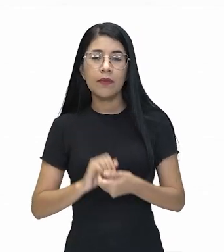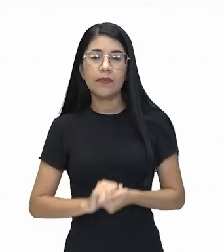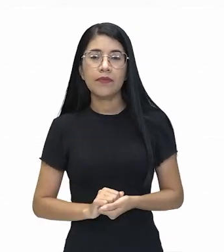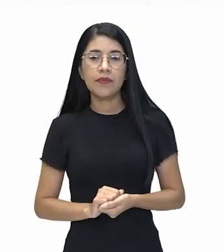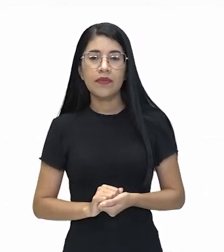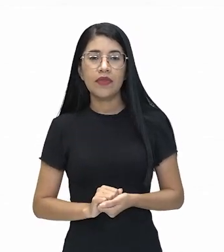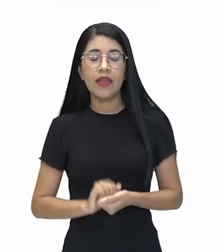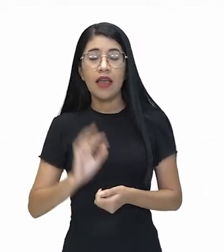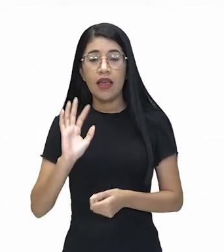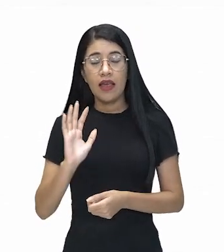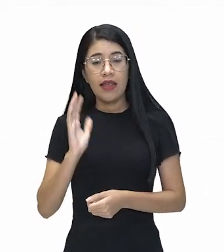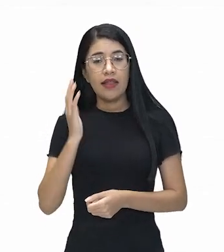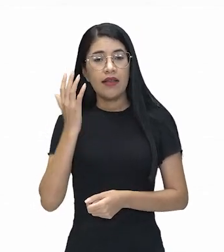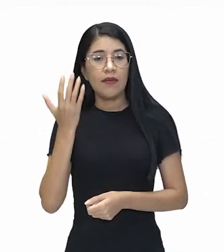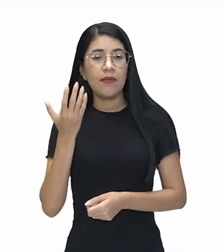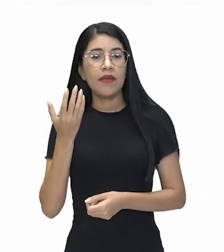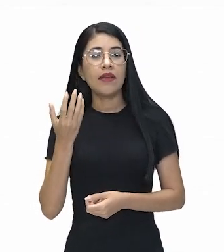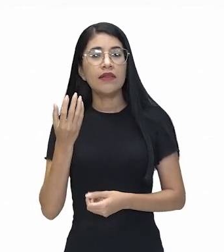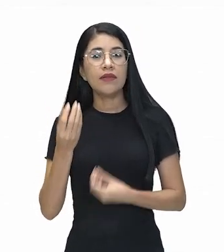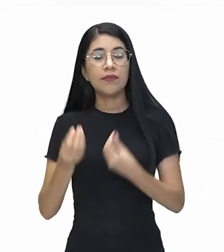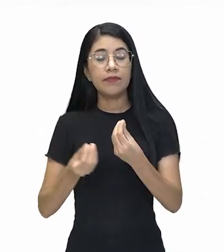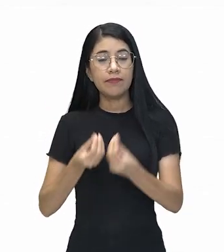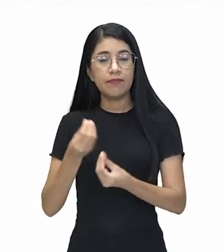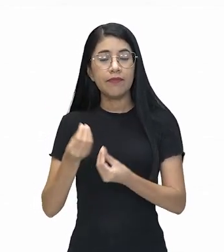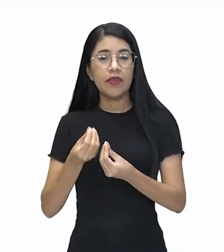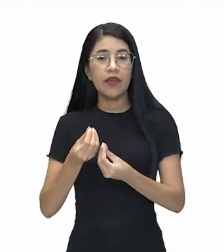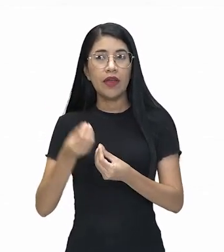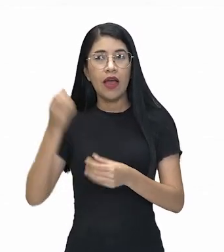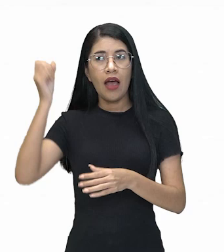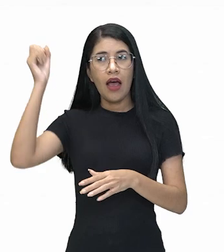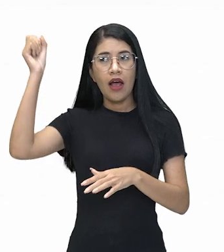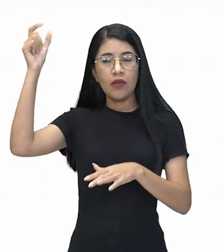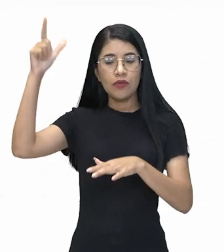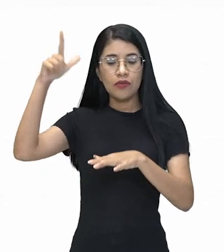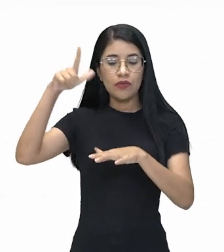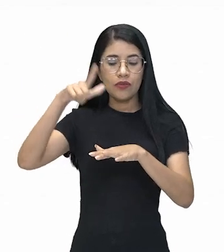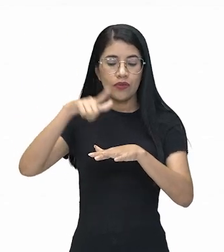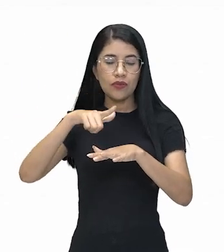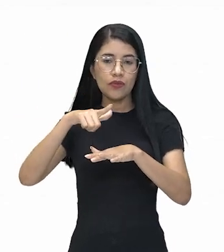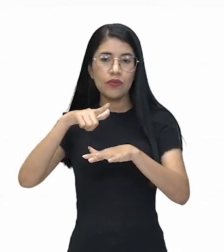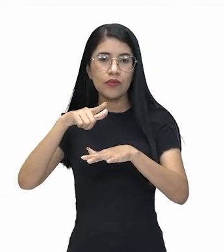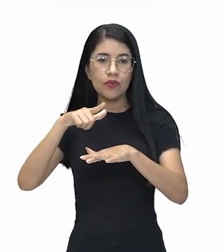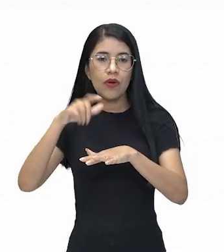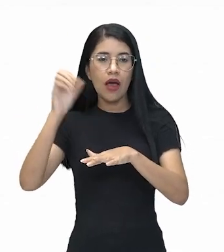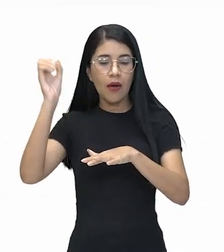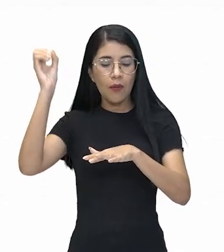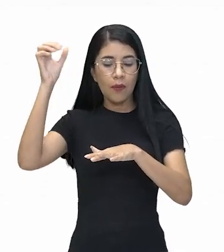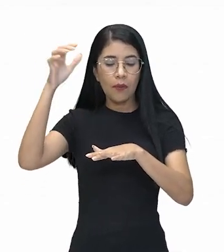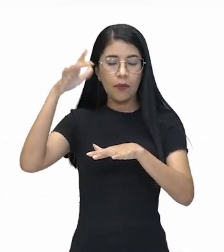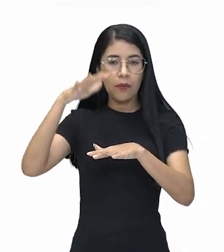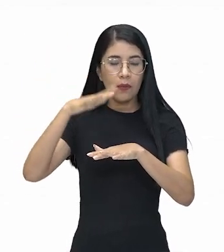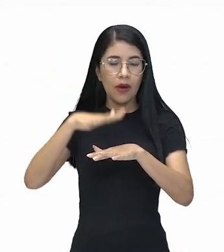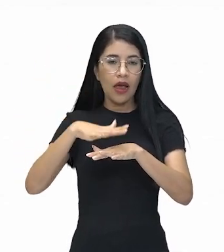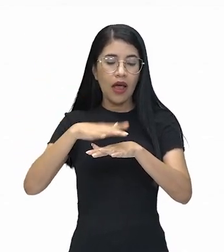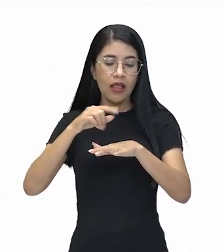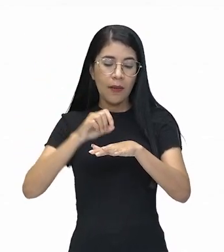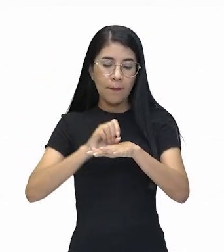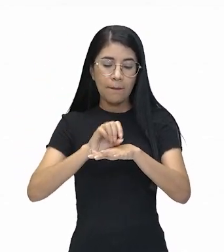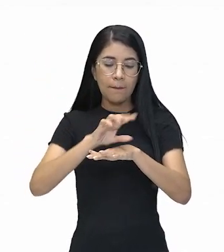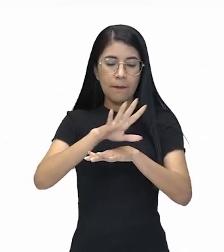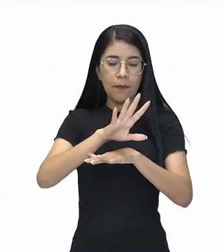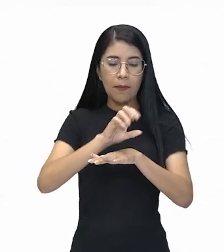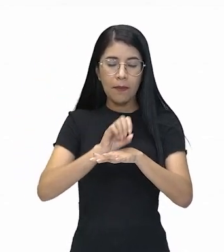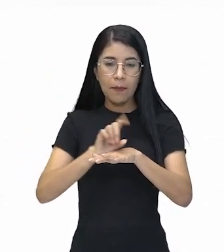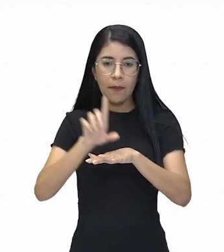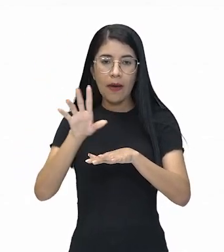ela acontece quando a luz atinge uma superfície, ela muda de direção e sentido, mas ela continua